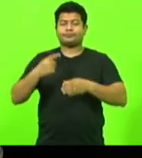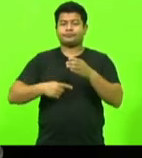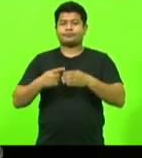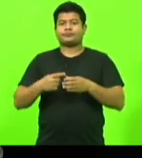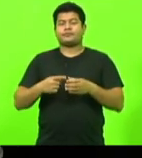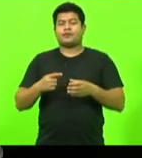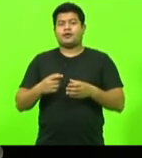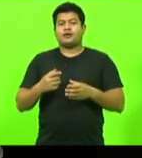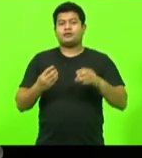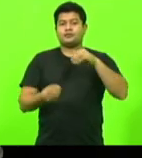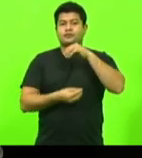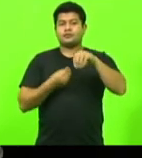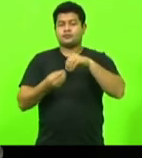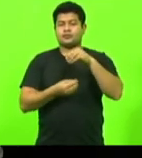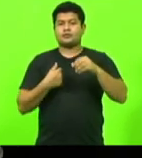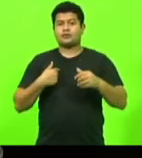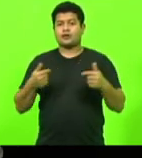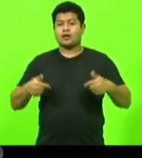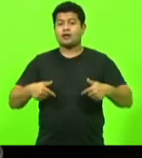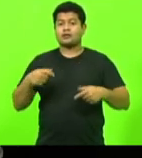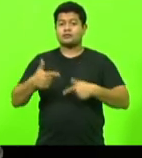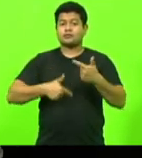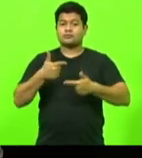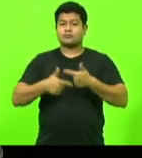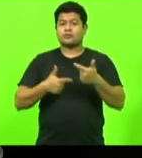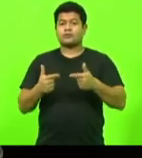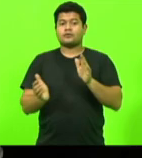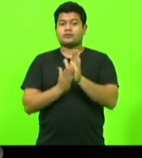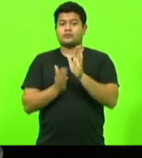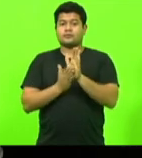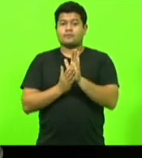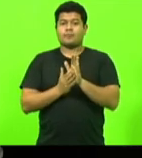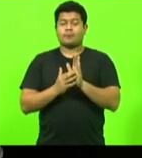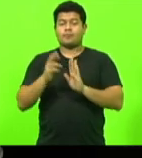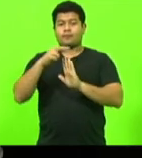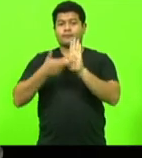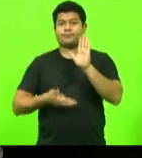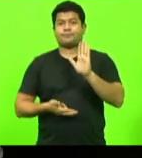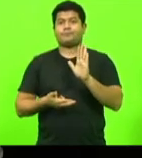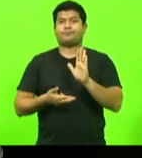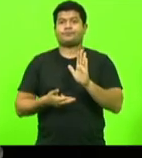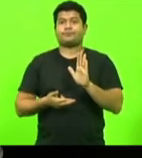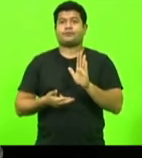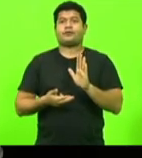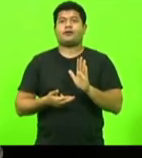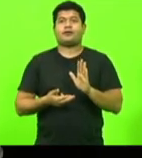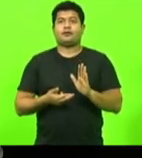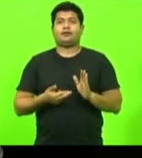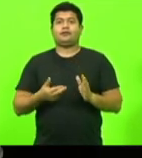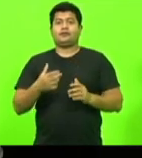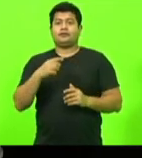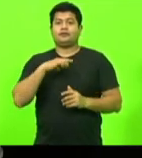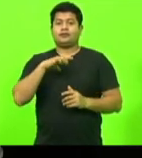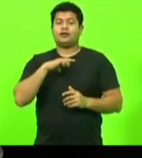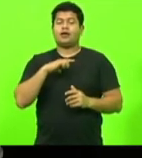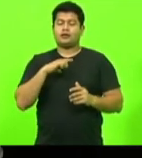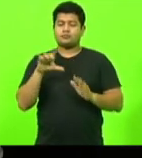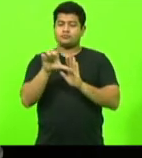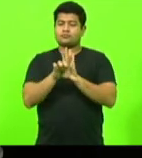aqui desenvolvidos e propostos nesse relatório para aprovação revestem-se de